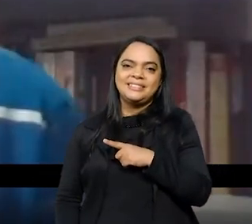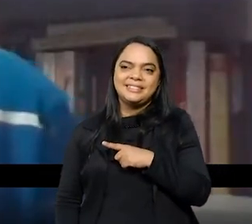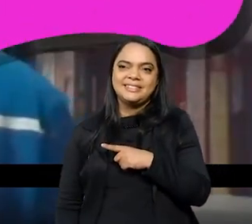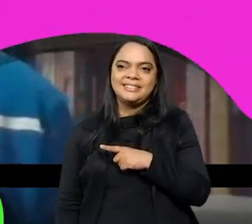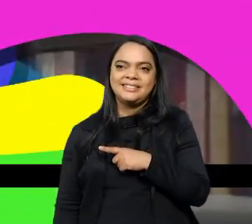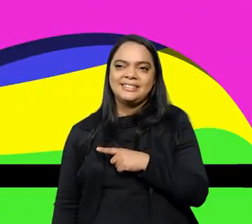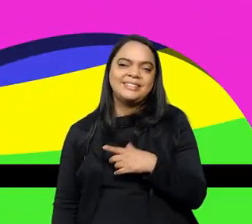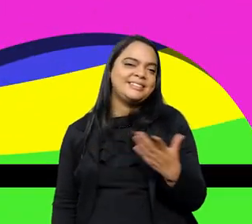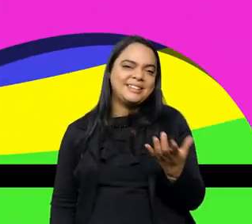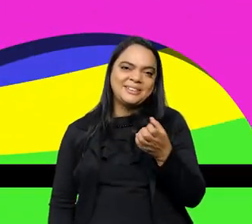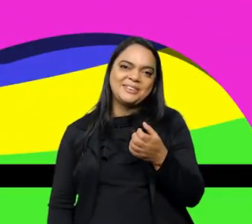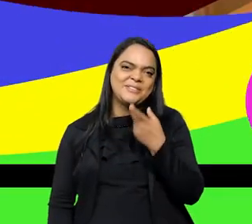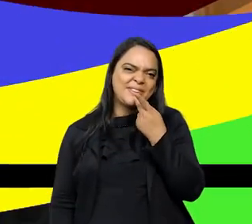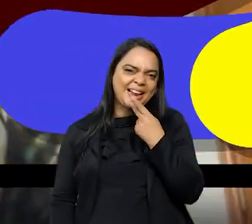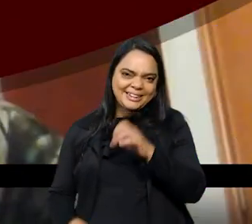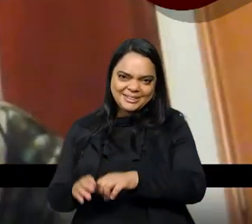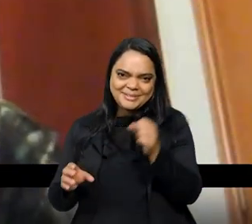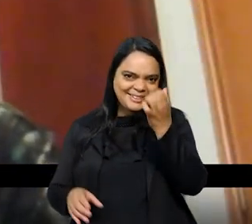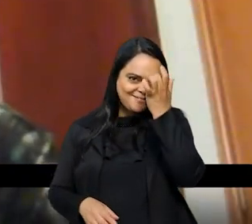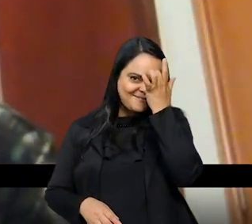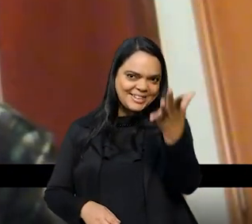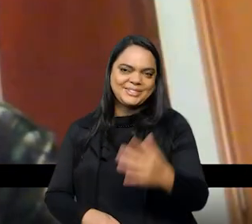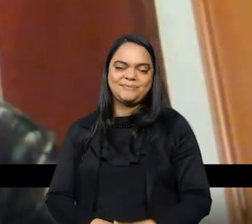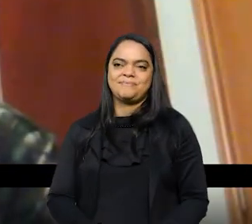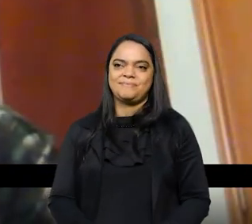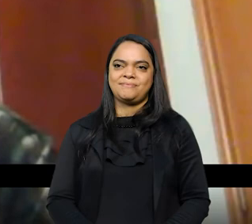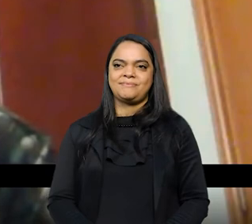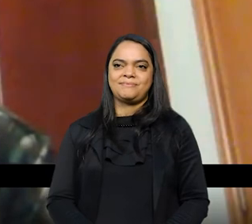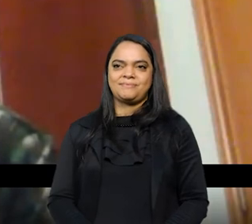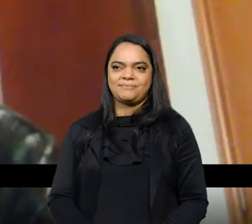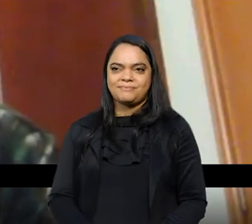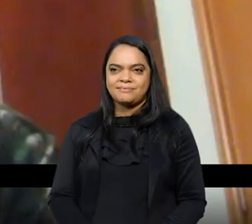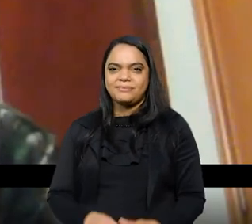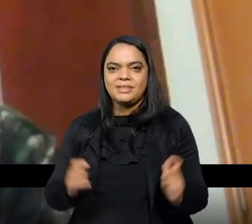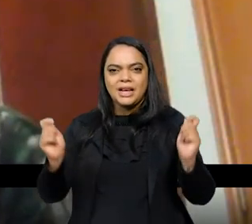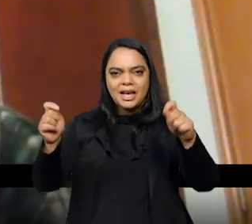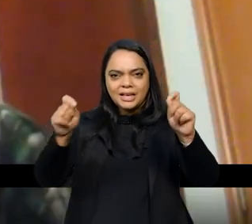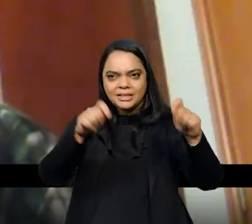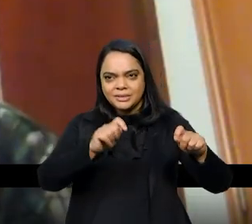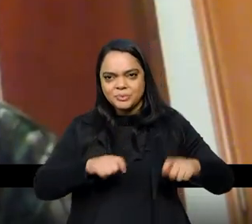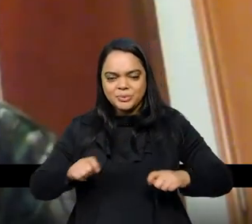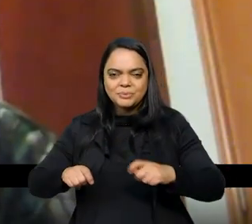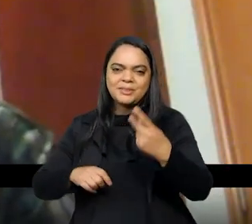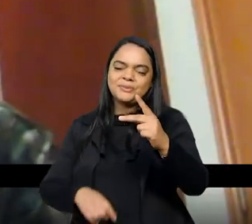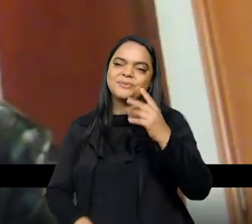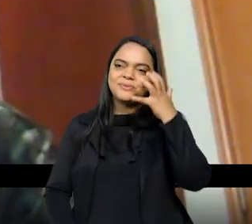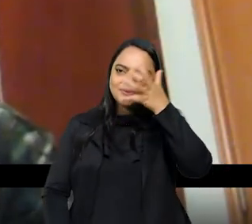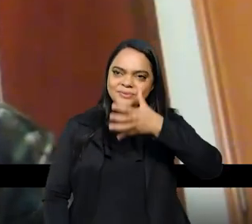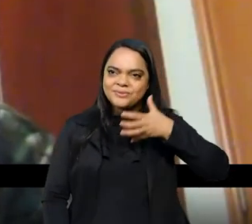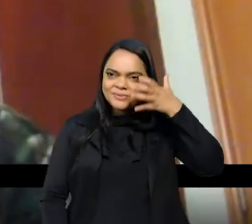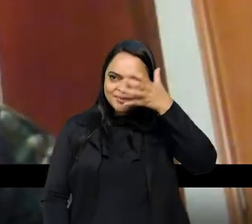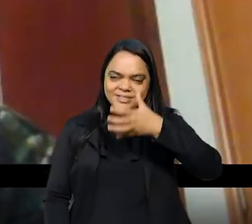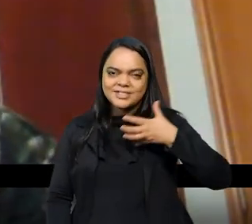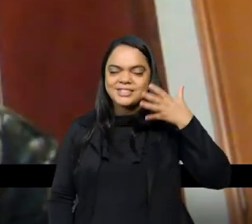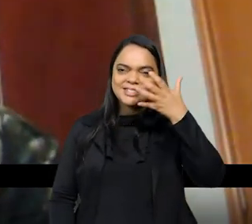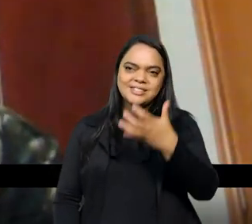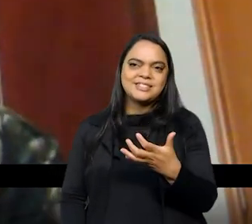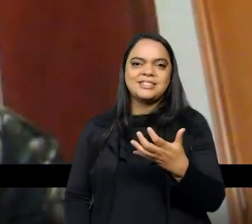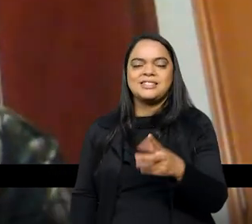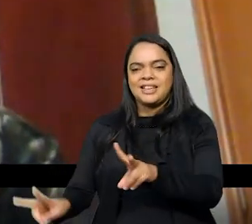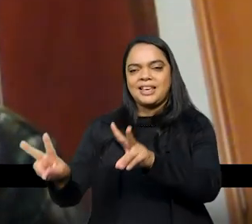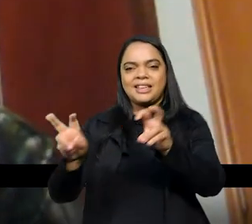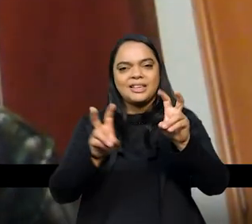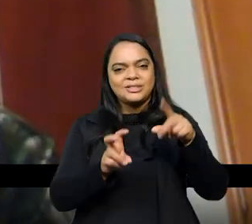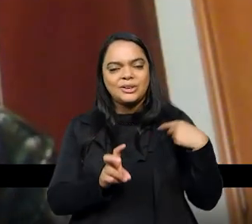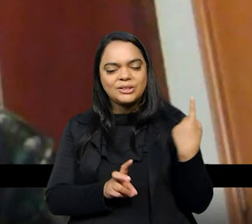fácil. As infinitas possibilidades aí da sua fala, infinitas questões que a gente pode